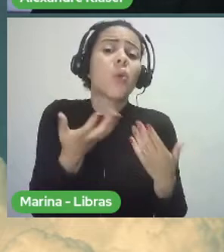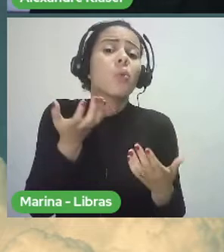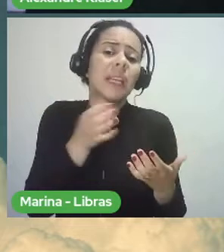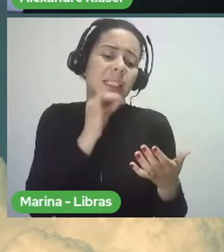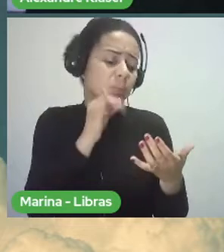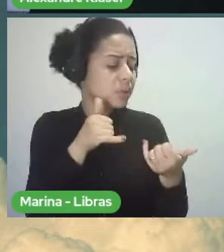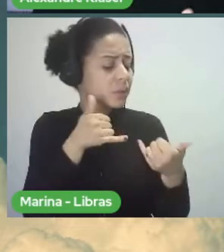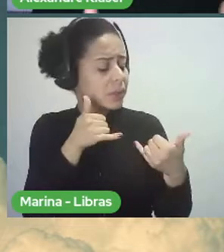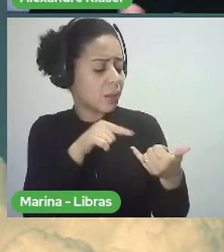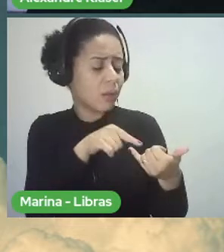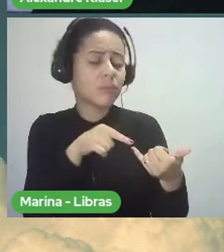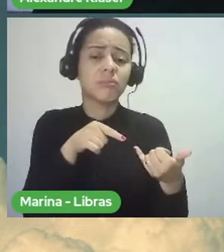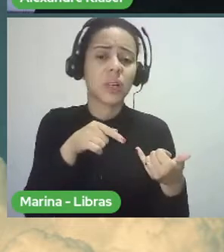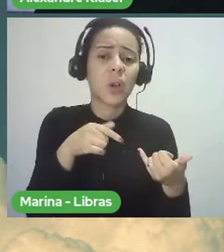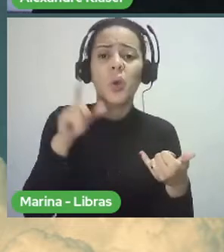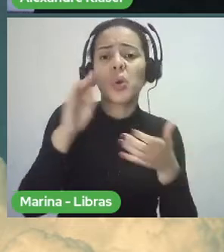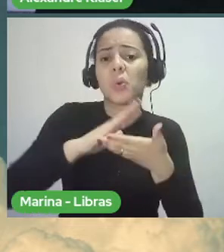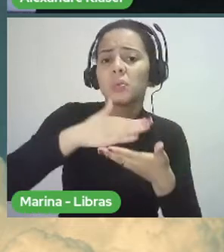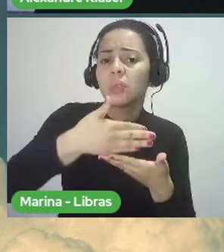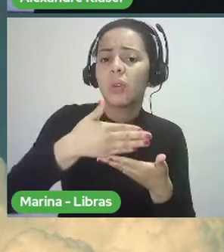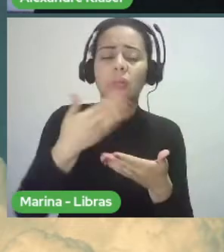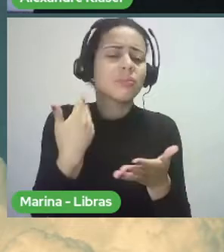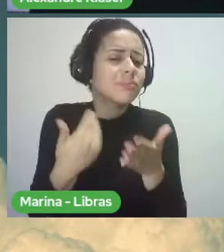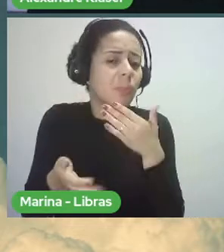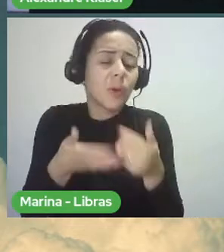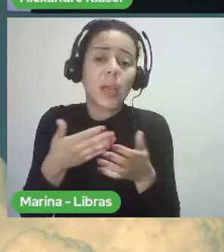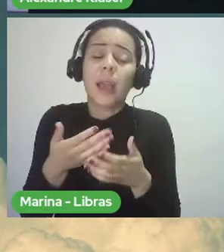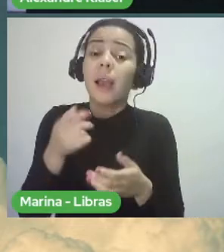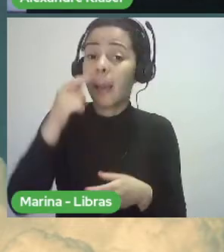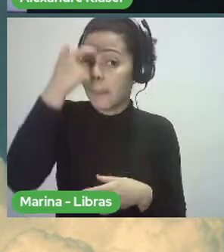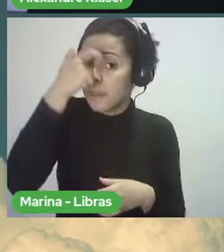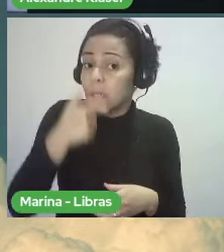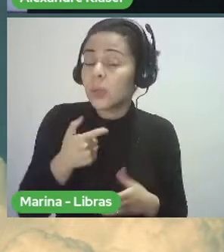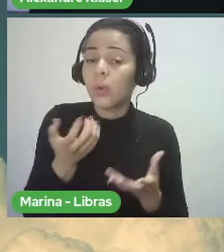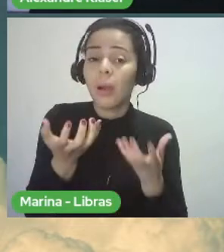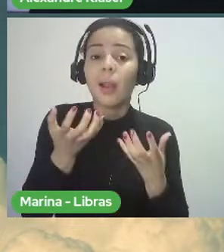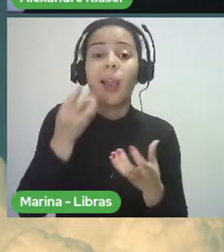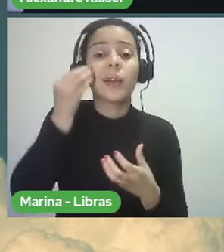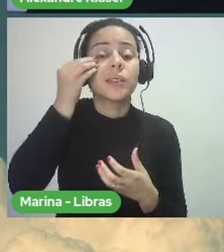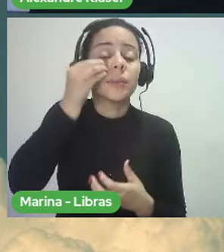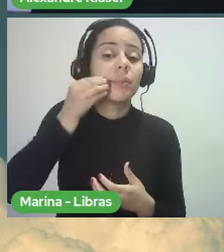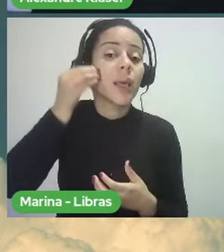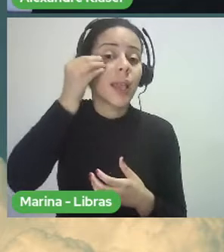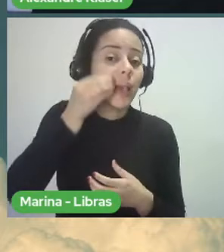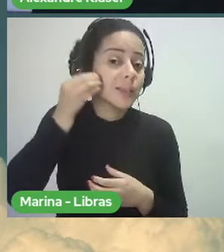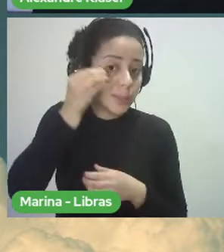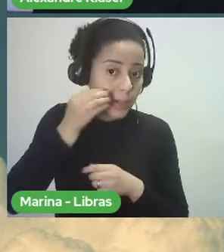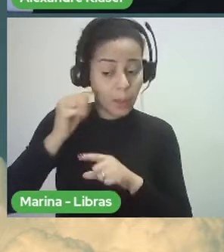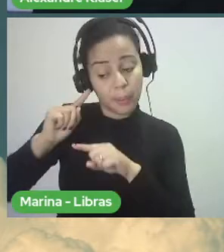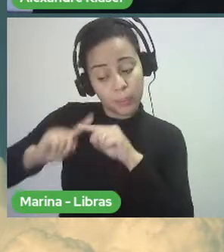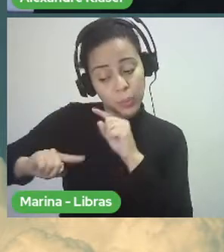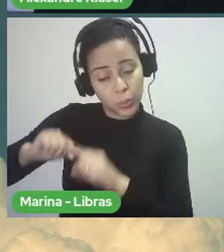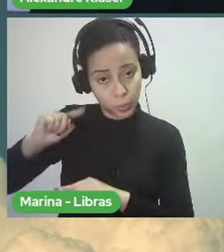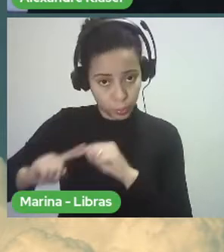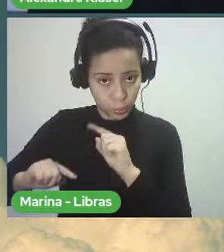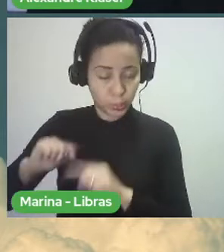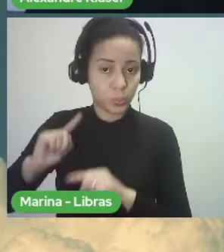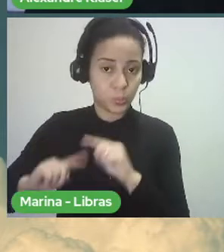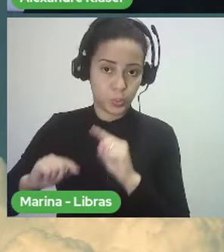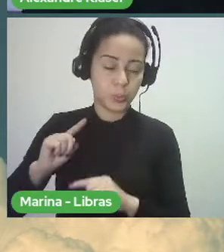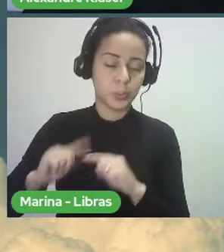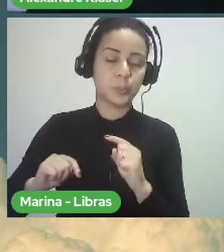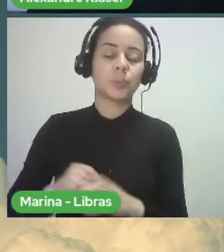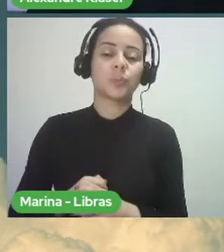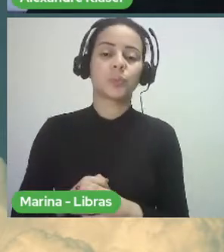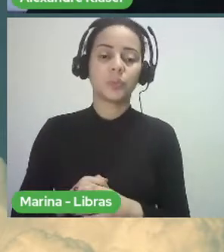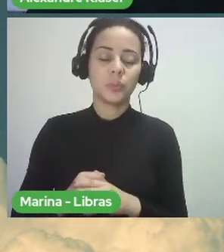experiência que seja simples para mim. Então é isso que a gente faz quando a gente fala de experiência voltada a produto, usuários finais e com a tecnologia no centro. Isso